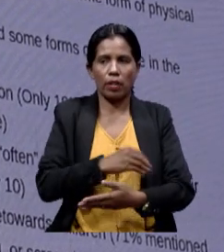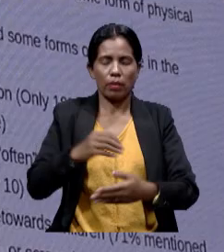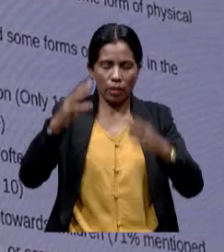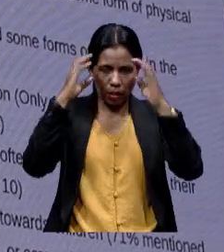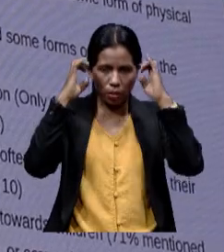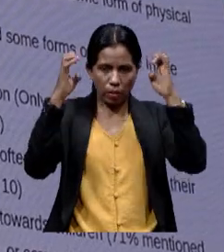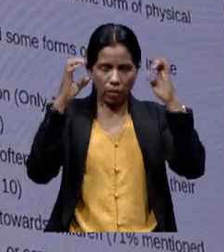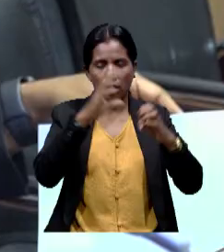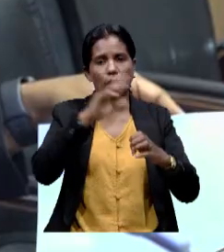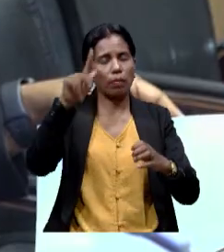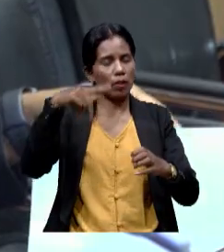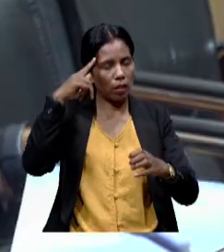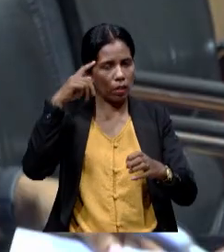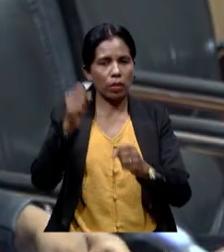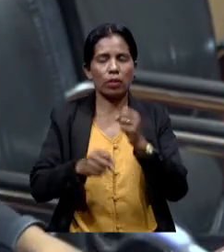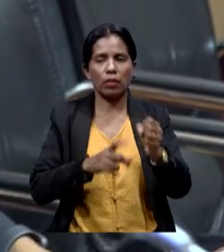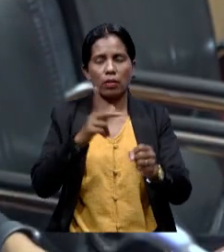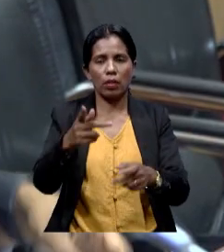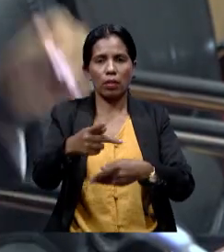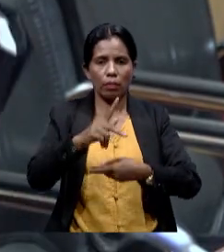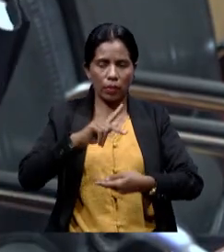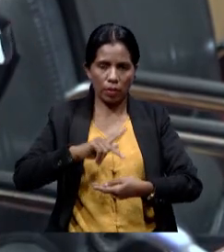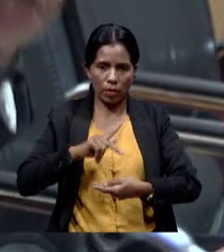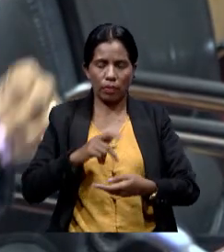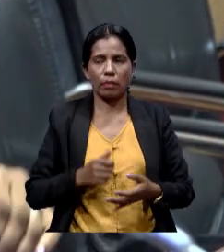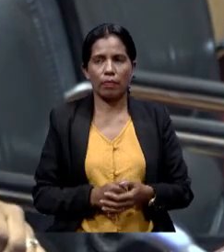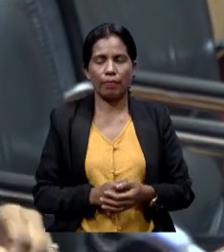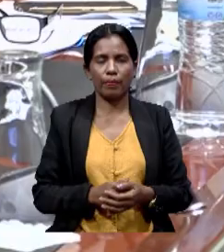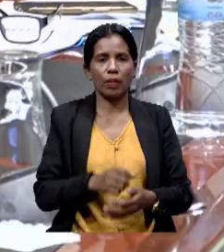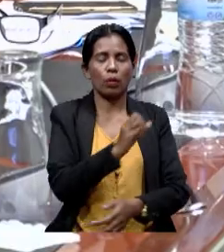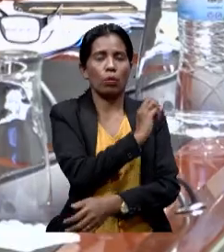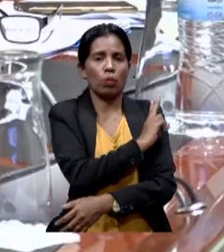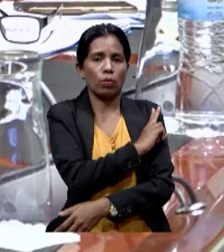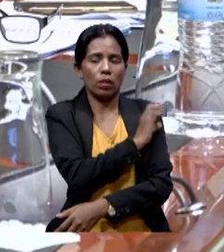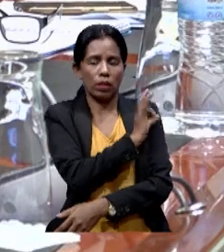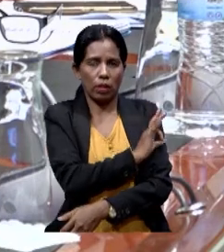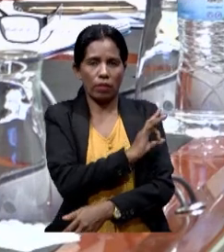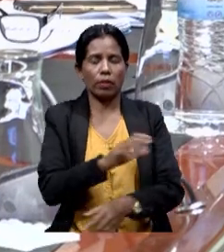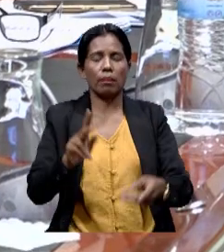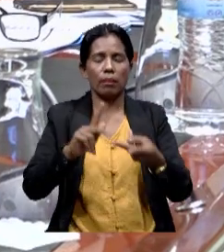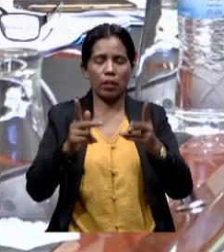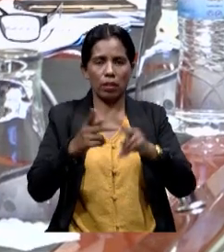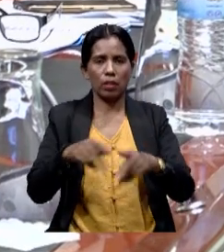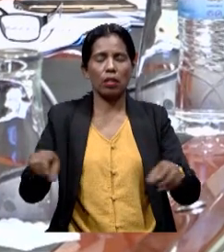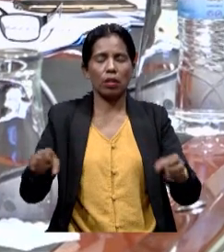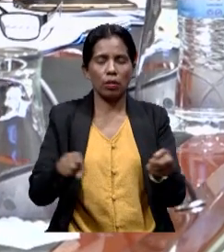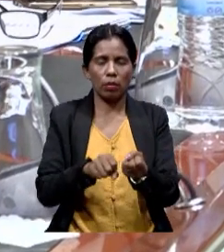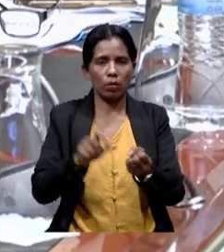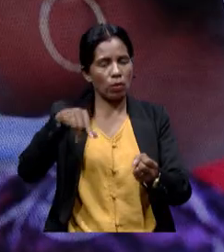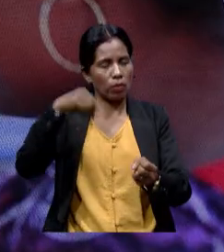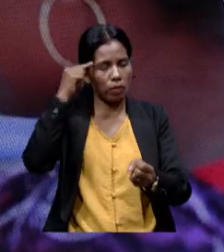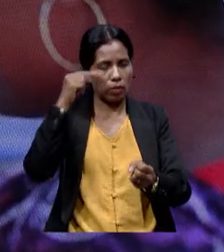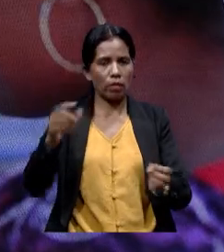educação, política social no proteção. UNICEF se sai parceiro, onde apoia o governo na implementação